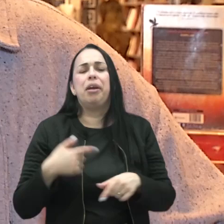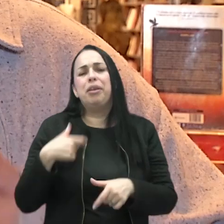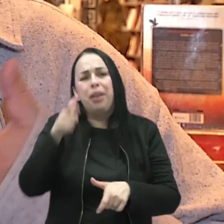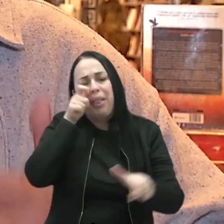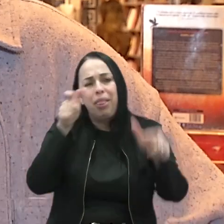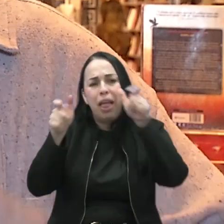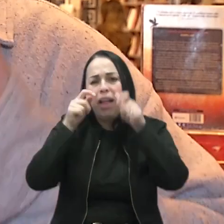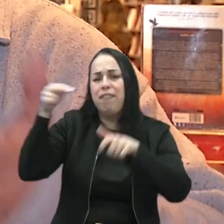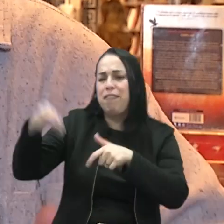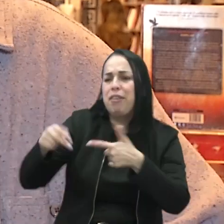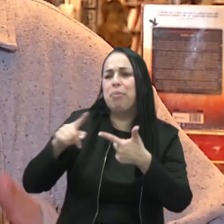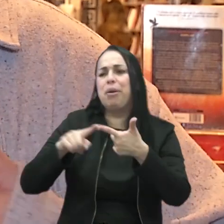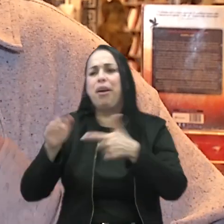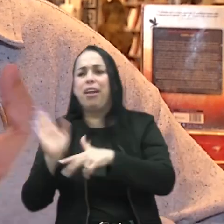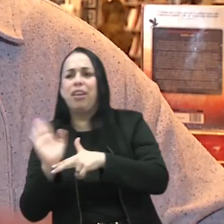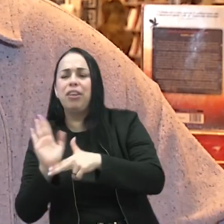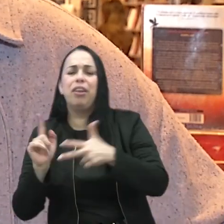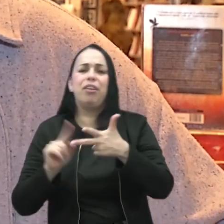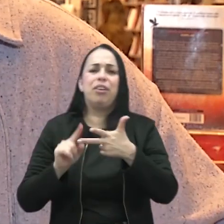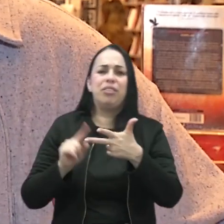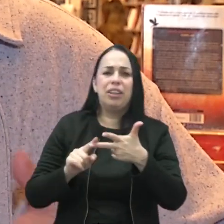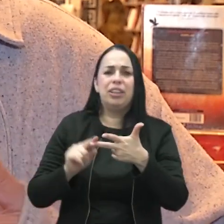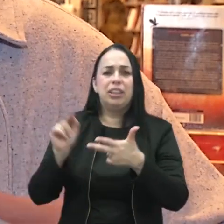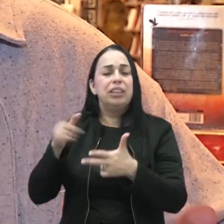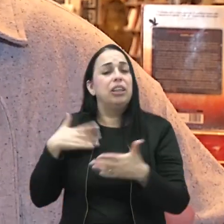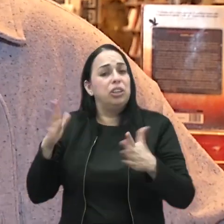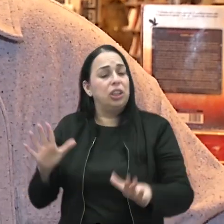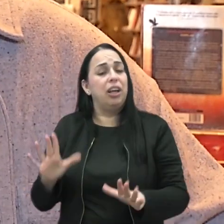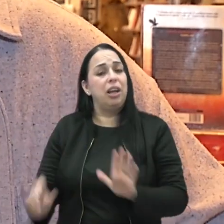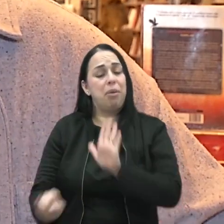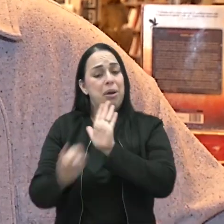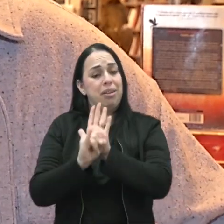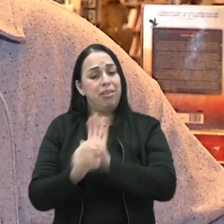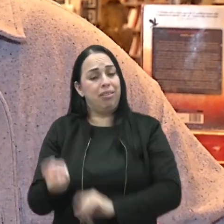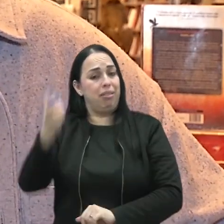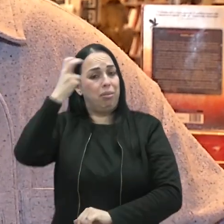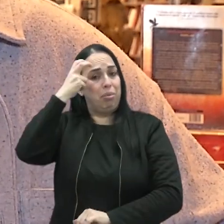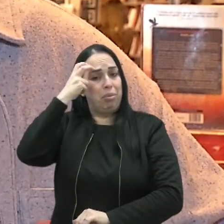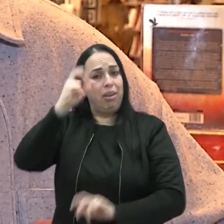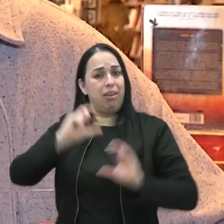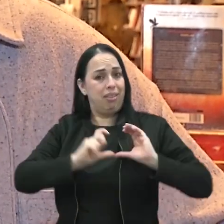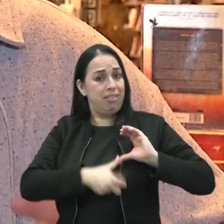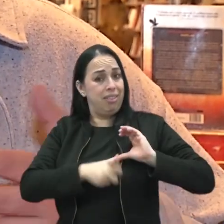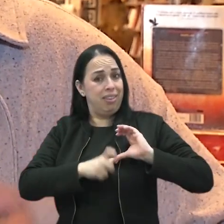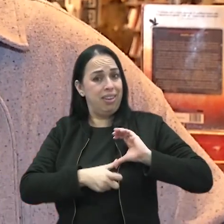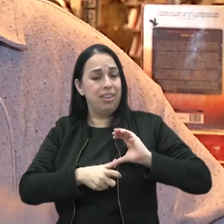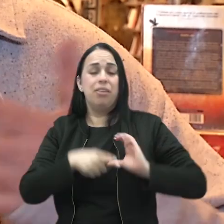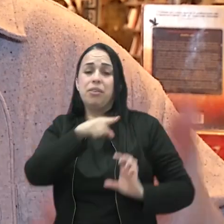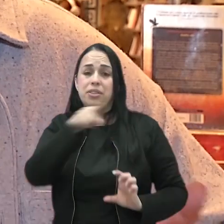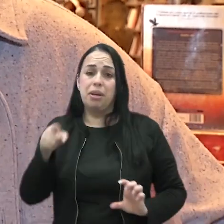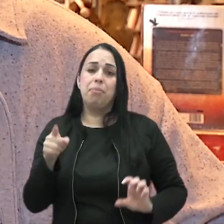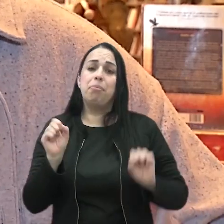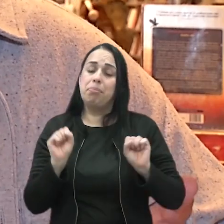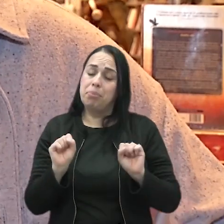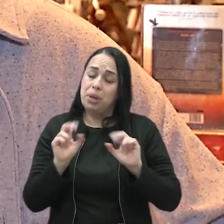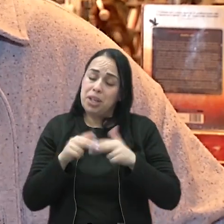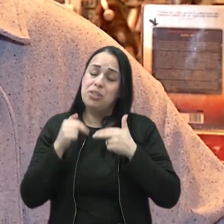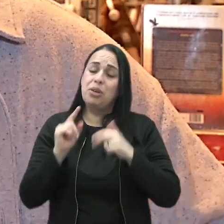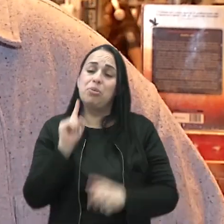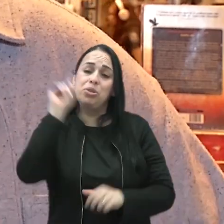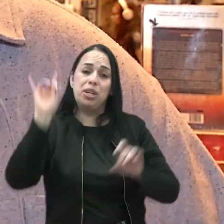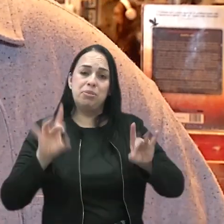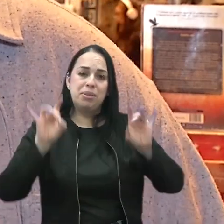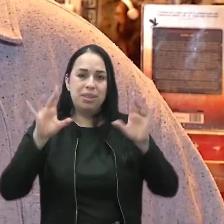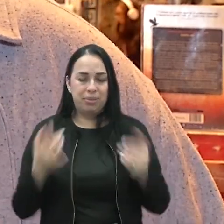consome séries, filmes, novelas desde pequeno, então isso faz parte da identidade da cultura de muitas pessoas. Então, você poder celebrar